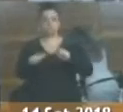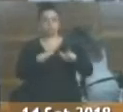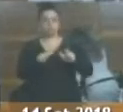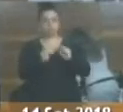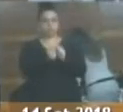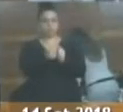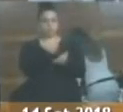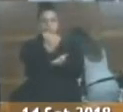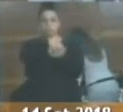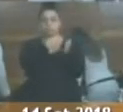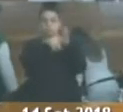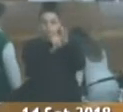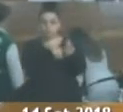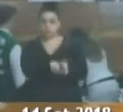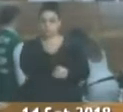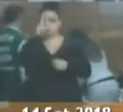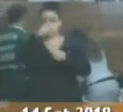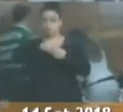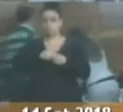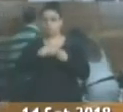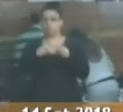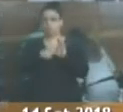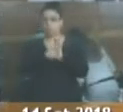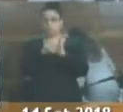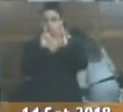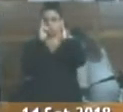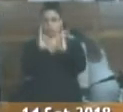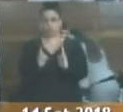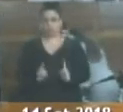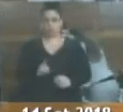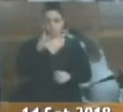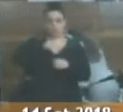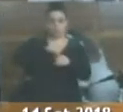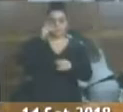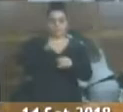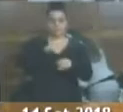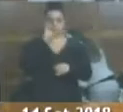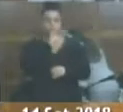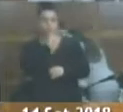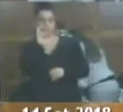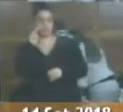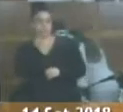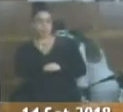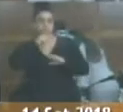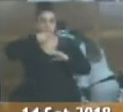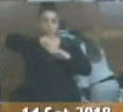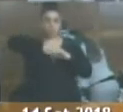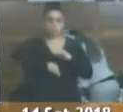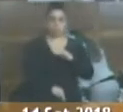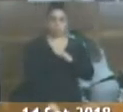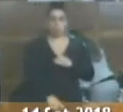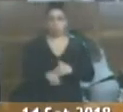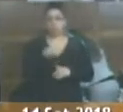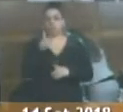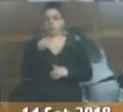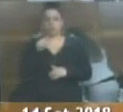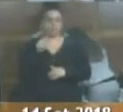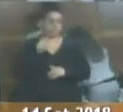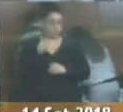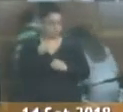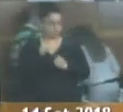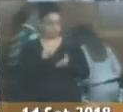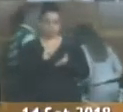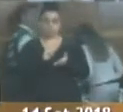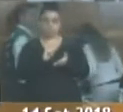Petrobras, nas plataformas de petróleo, identificando o efluente que é descartado das plataformas.